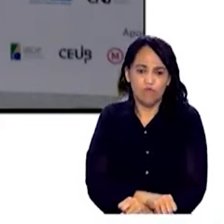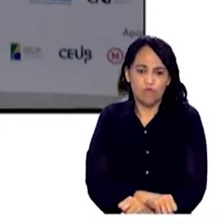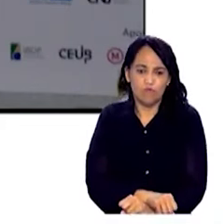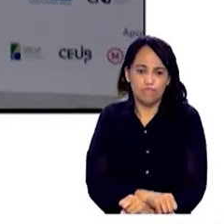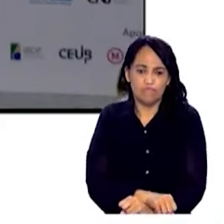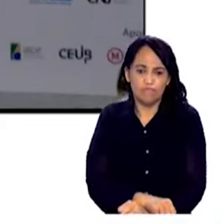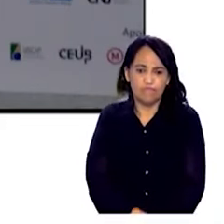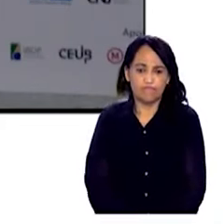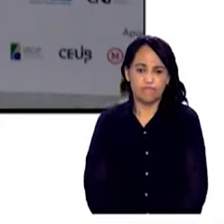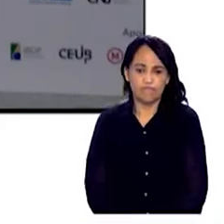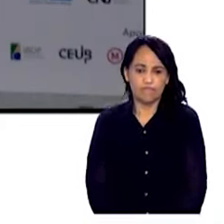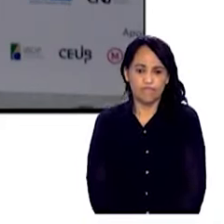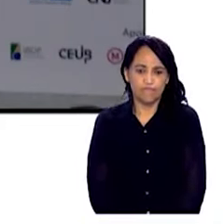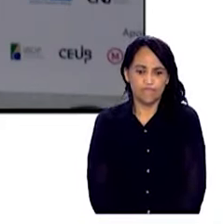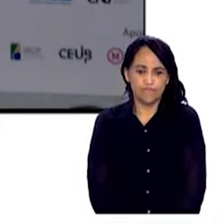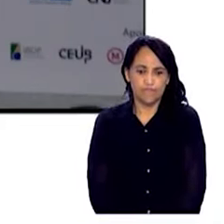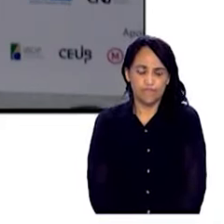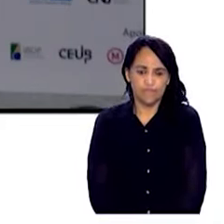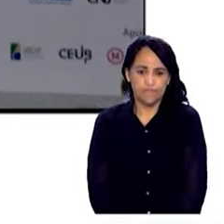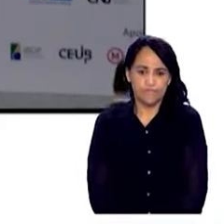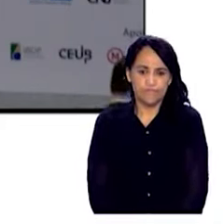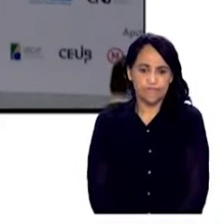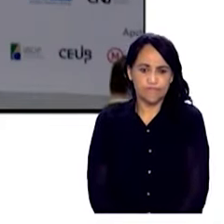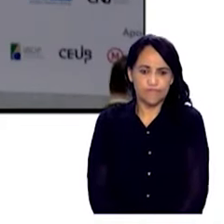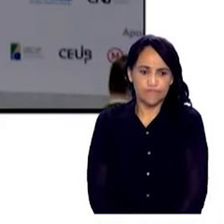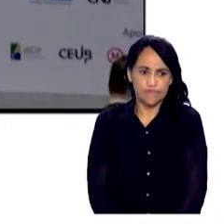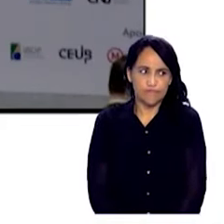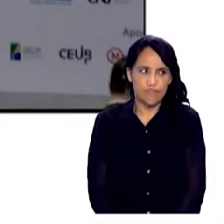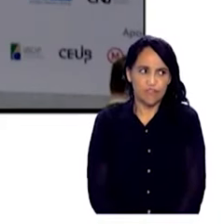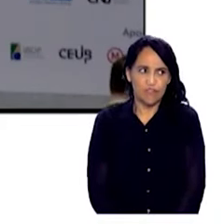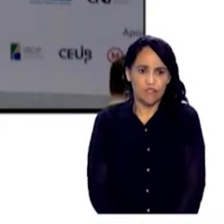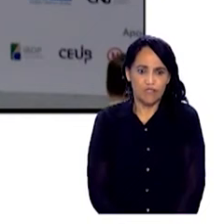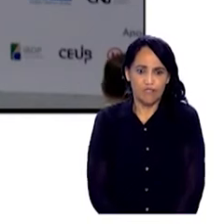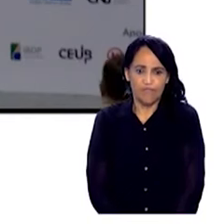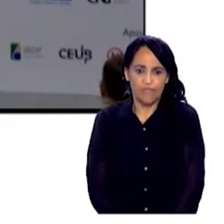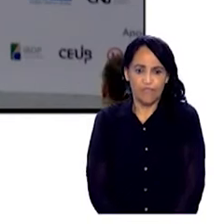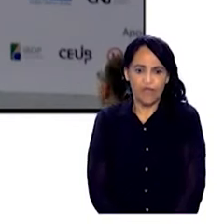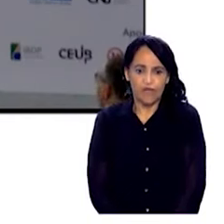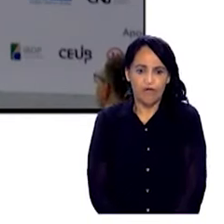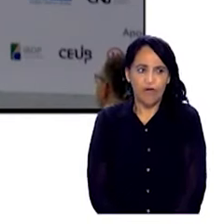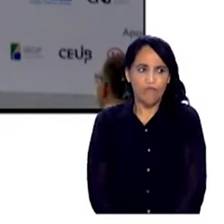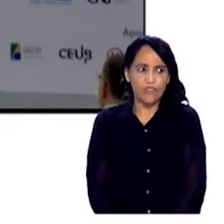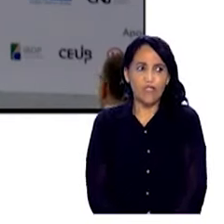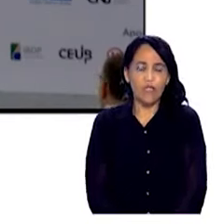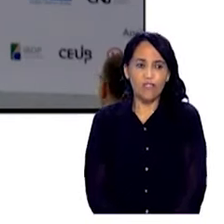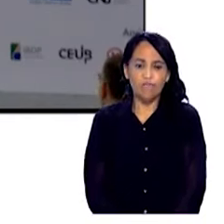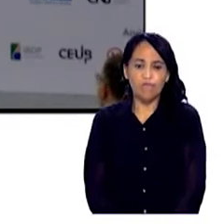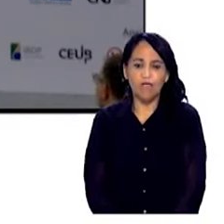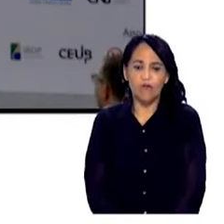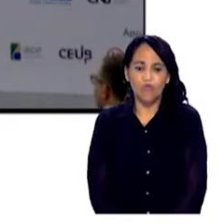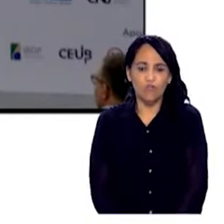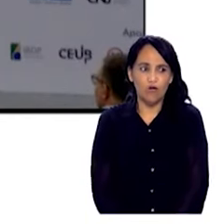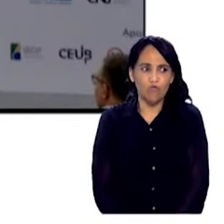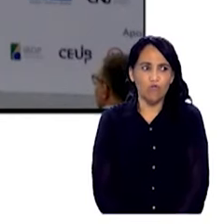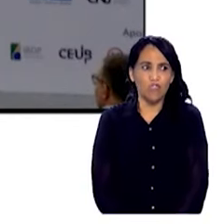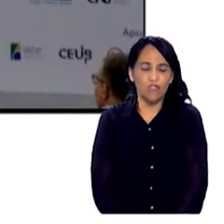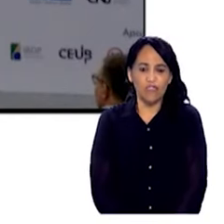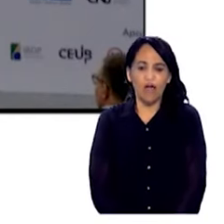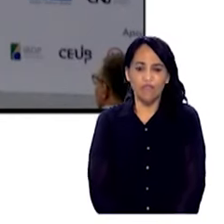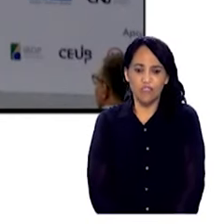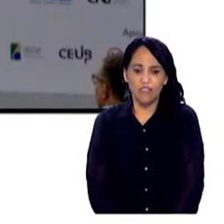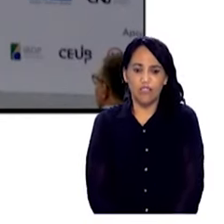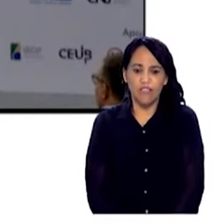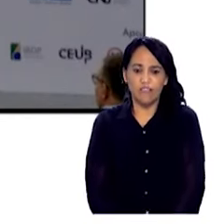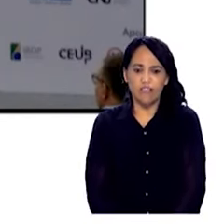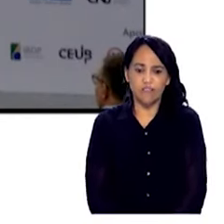sistema eh e por último nos falou eh que eventualmente é necessário que e e e ocorre eh